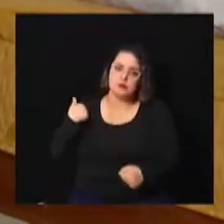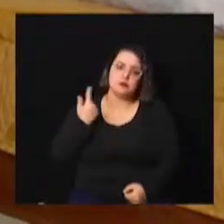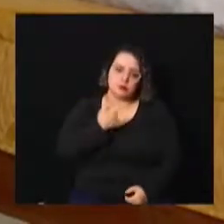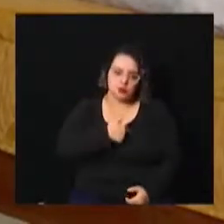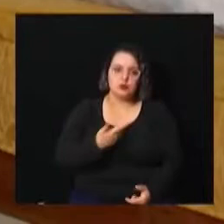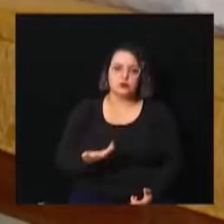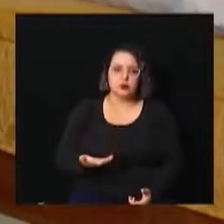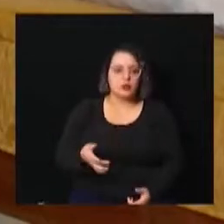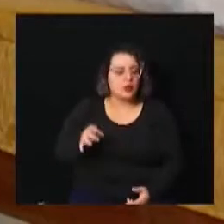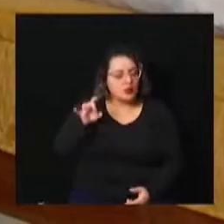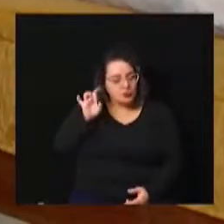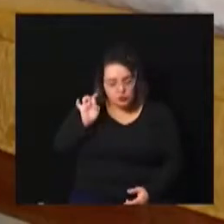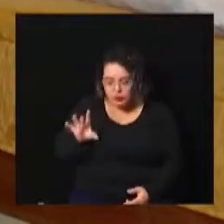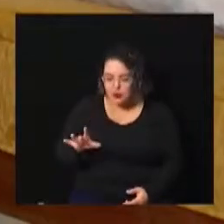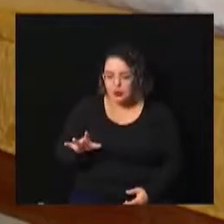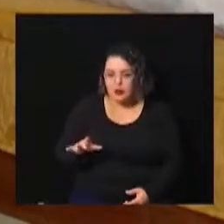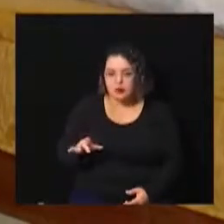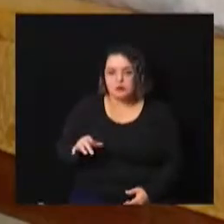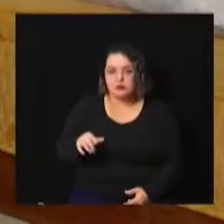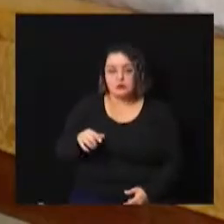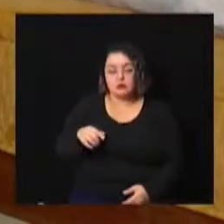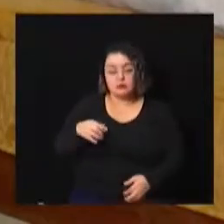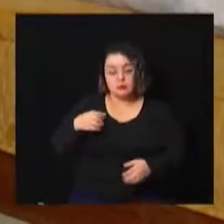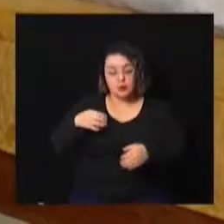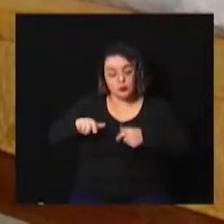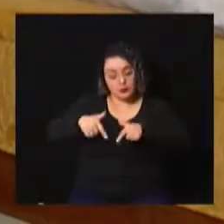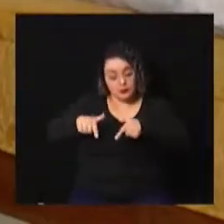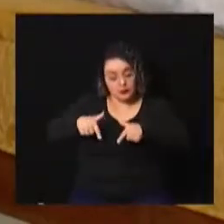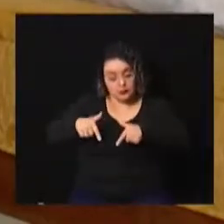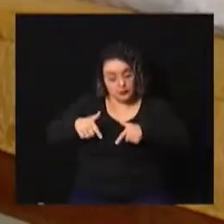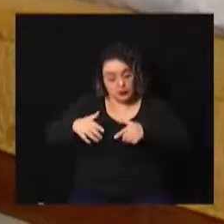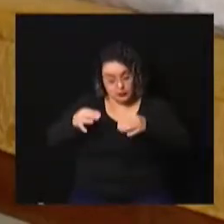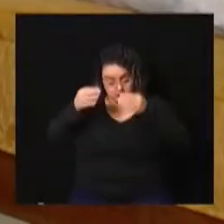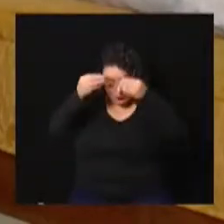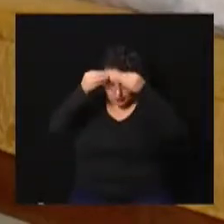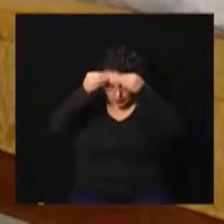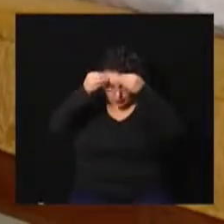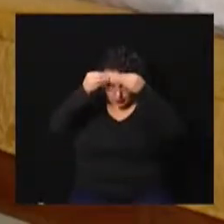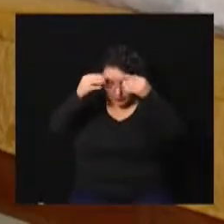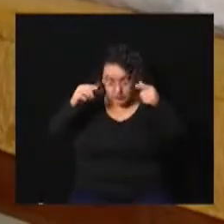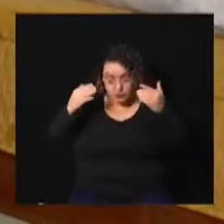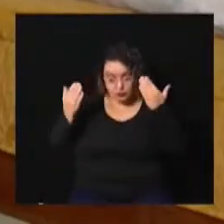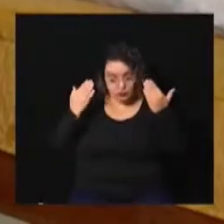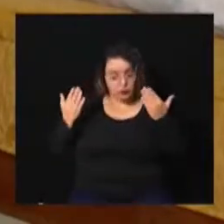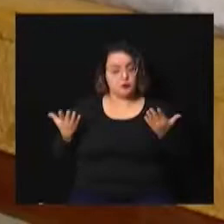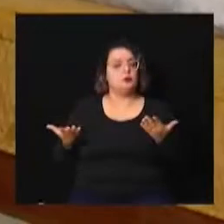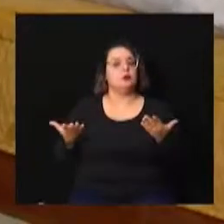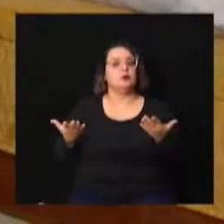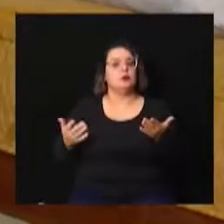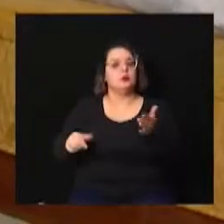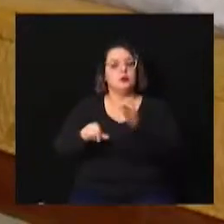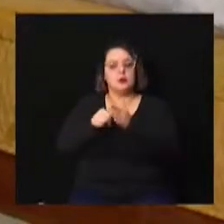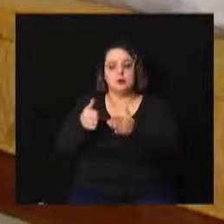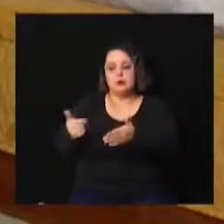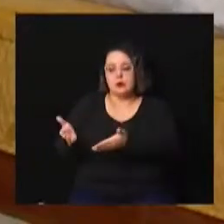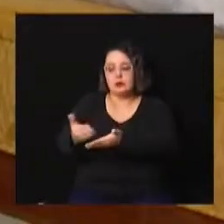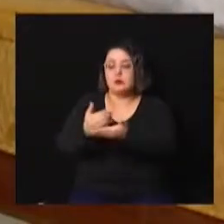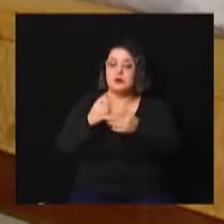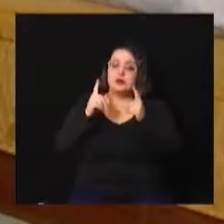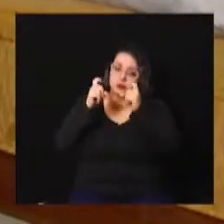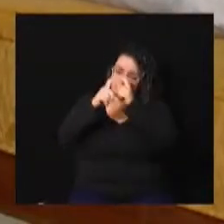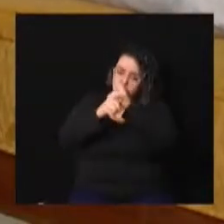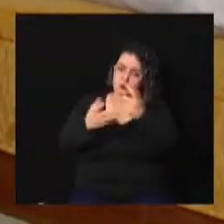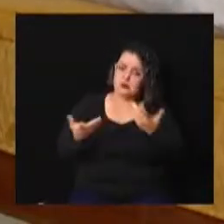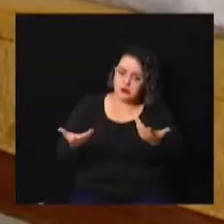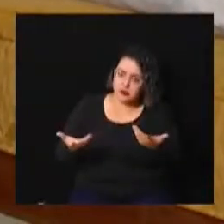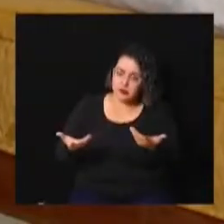Então, assim, é só isso que você tem que trabalhar. Eu pelo menos, trabalhei isso. No meu primeiro acolhimento, foi meio